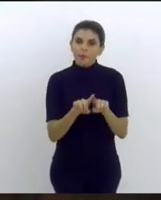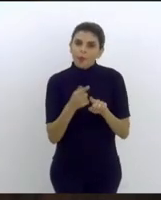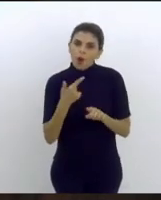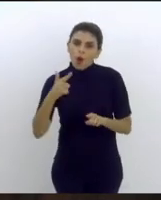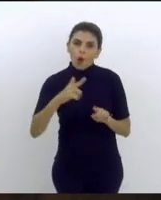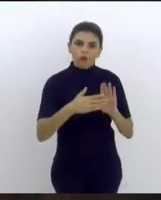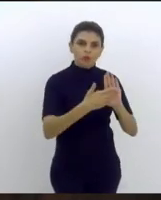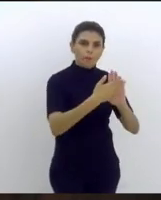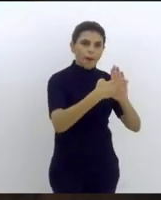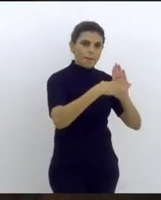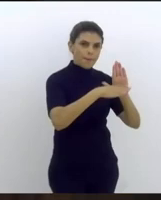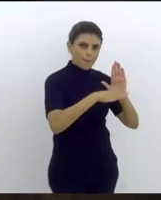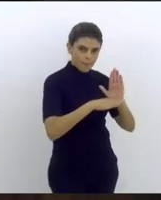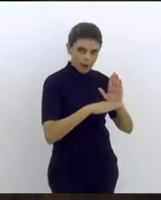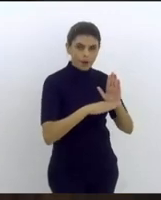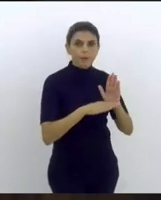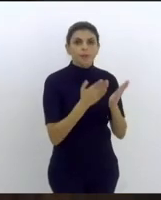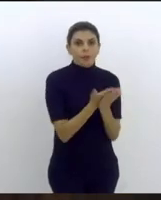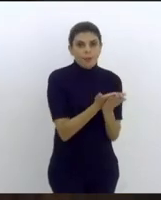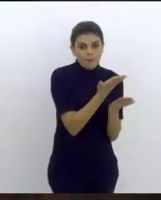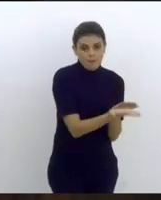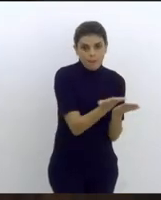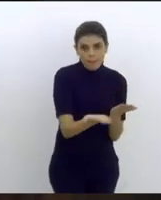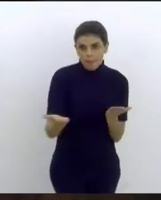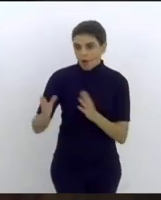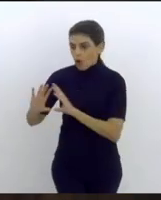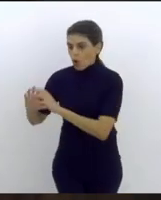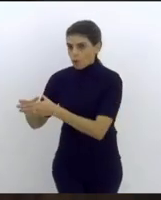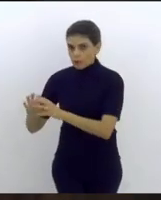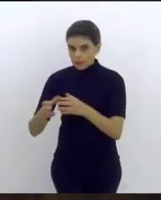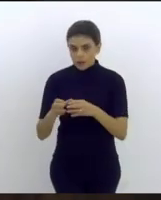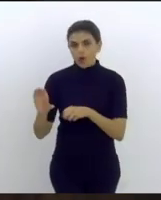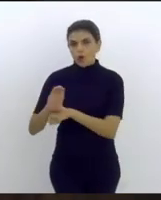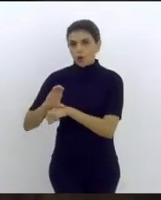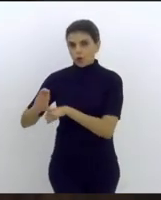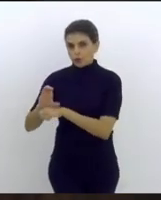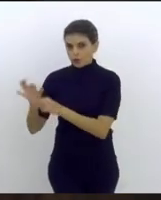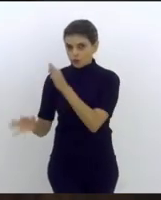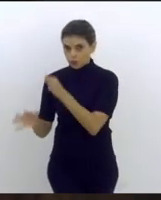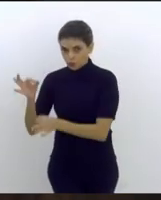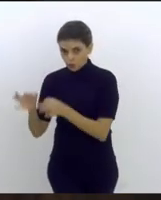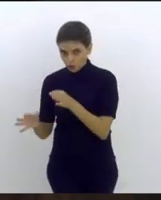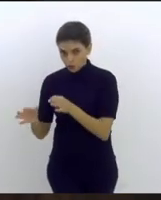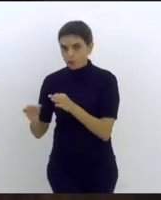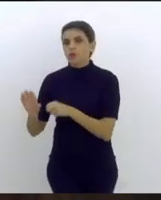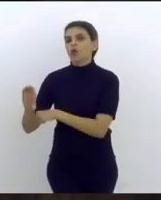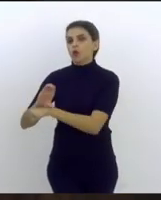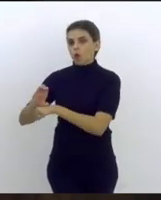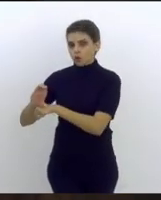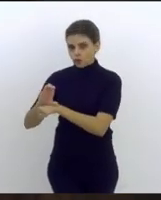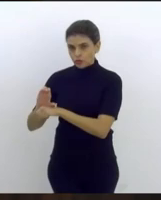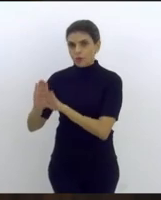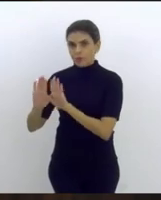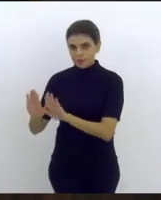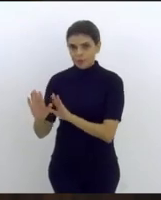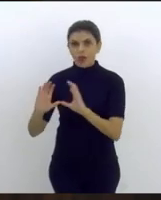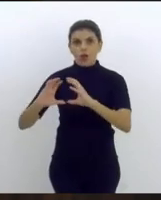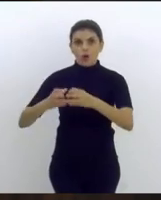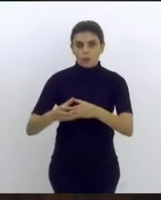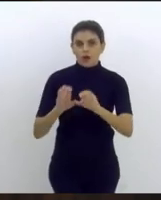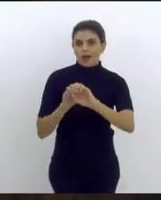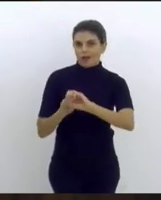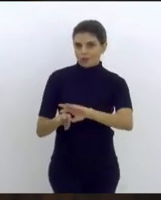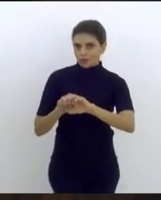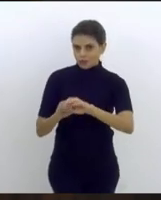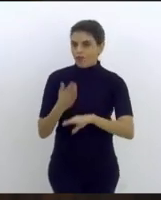outras providências pareceres das comissões de constituição e justiça pela constitucionalidade de